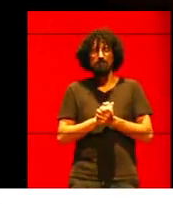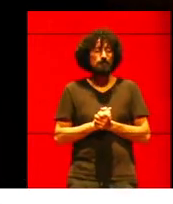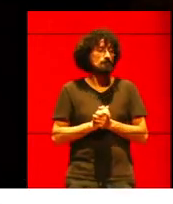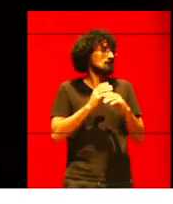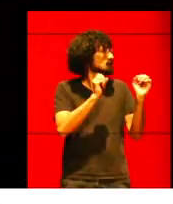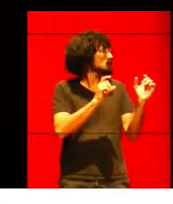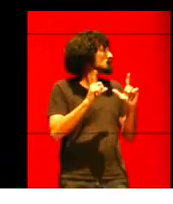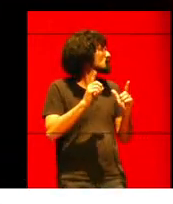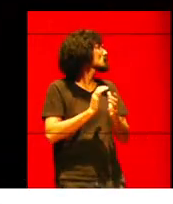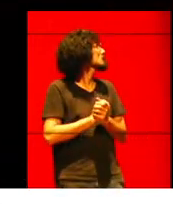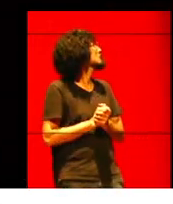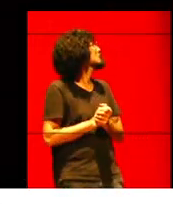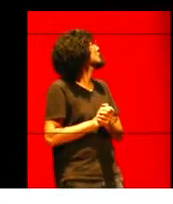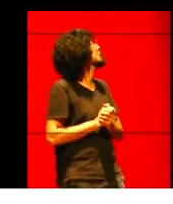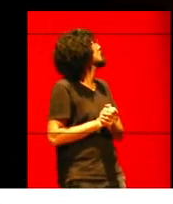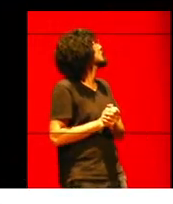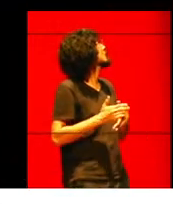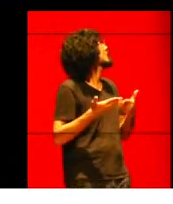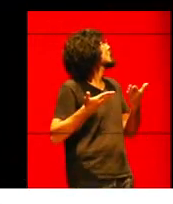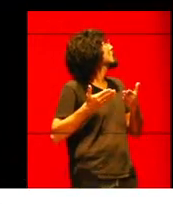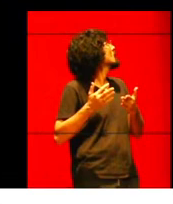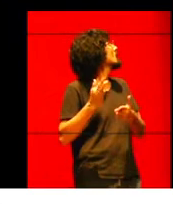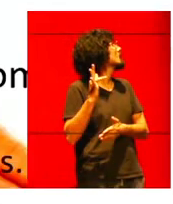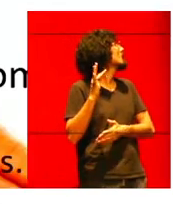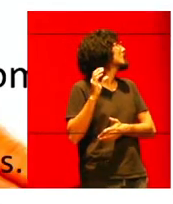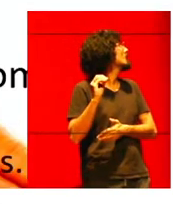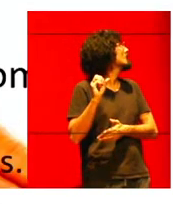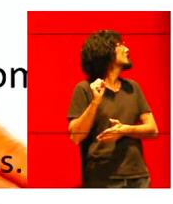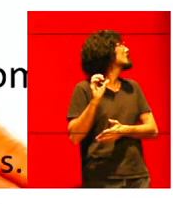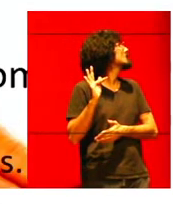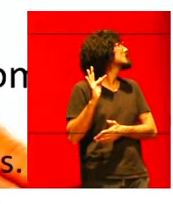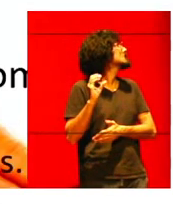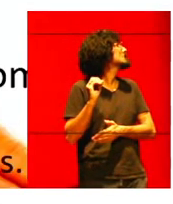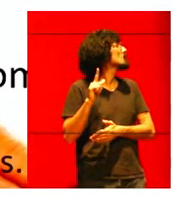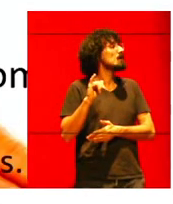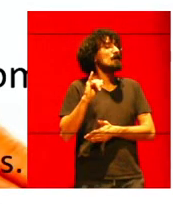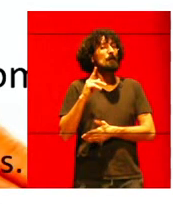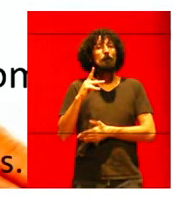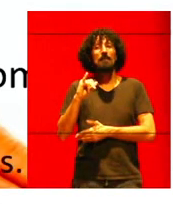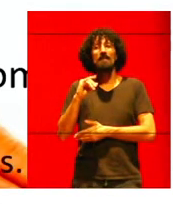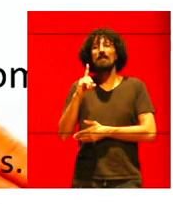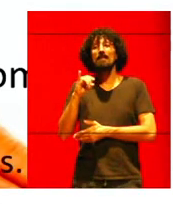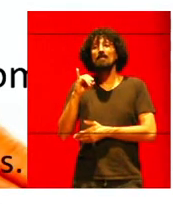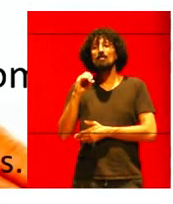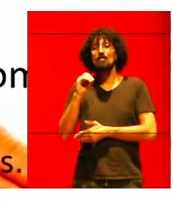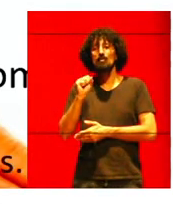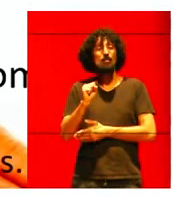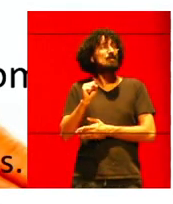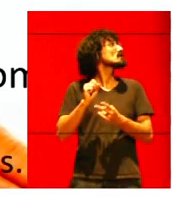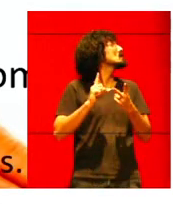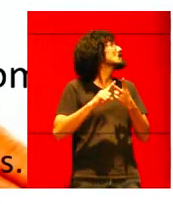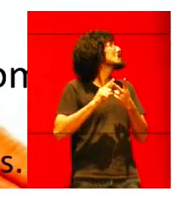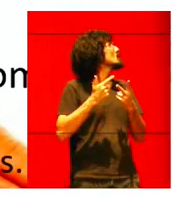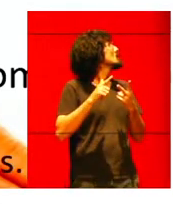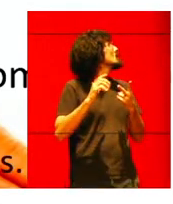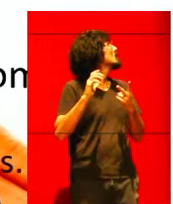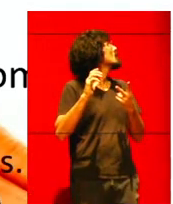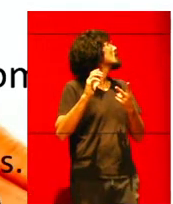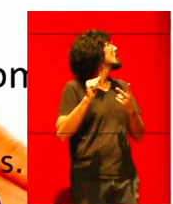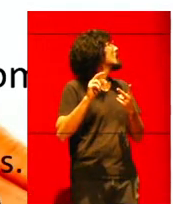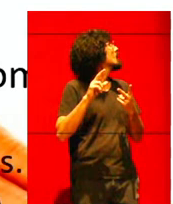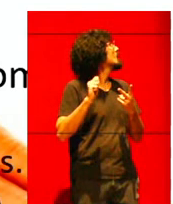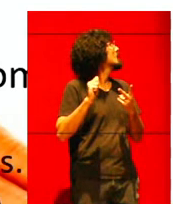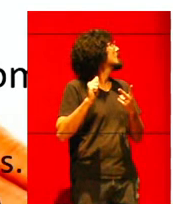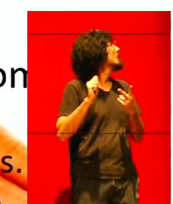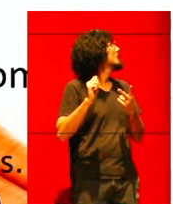passar. E aí nós temos outra classificação, nós temos fosfolipídios e carotenoides. Os fosfolipídios, como vocês